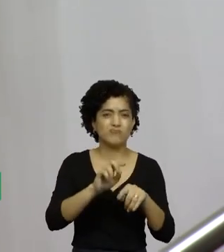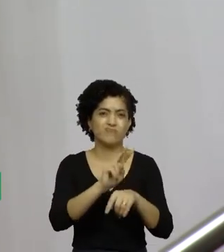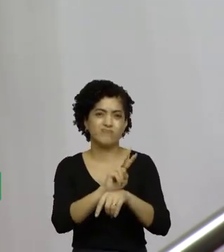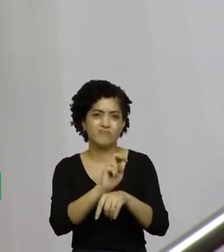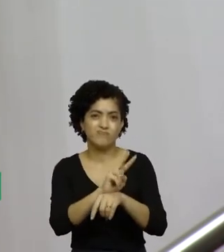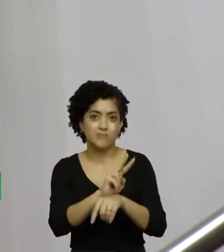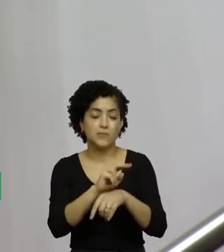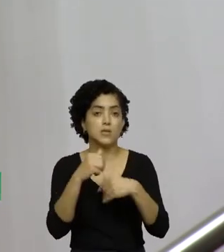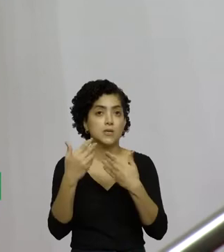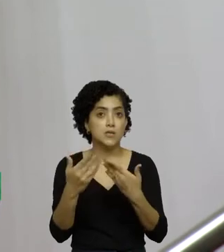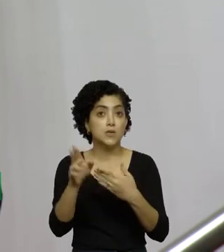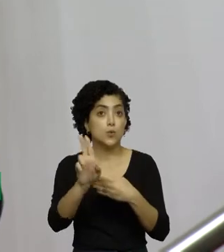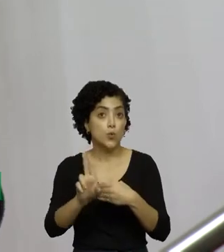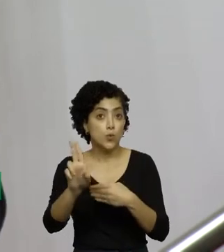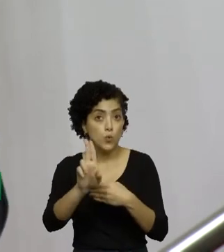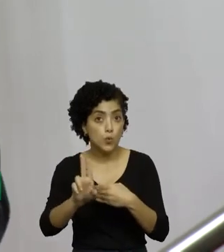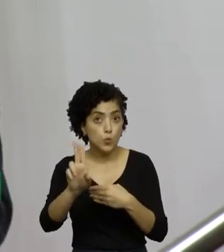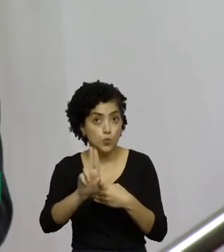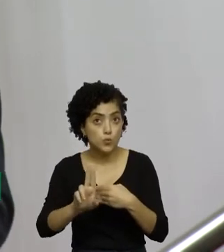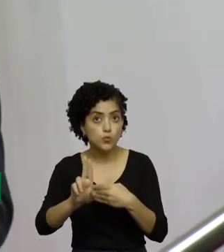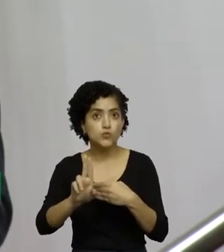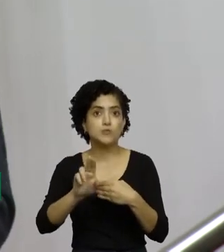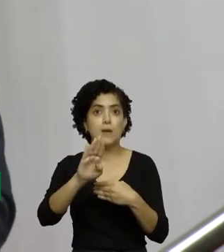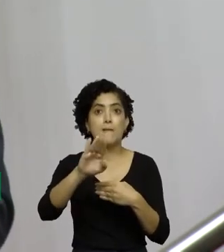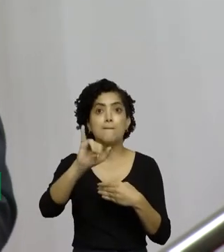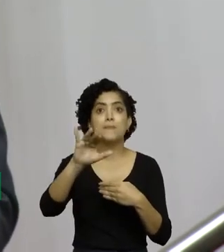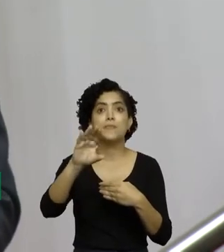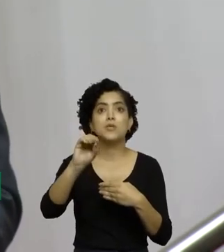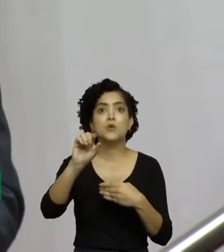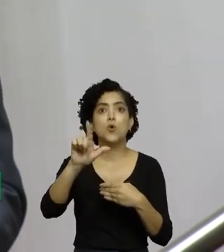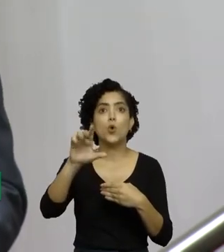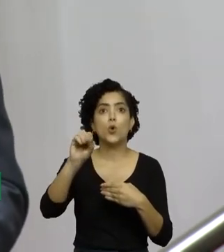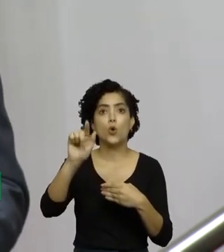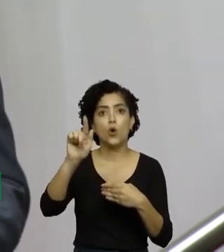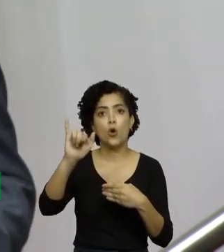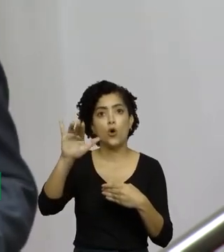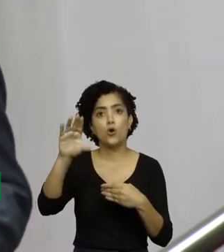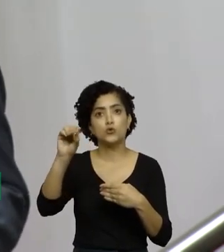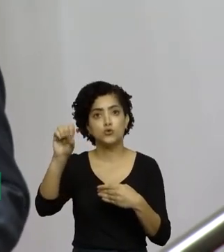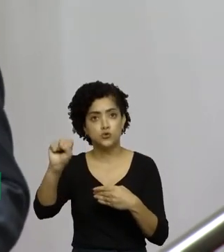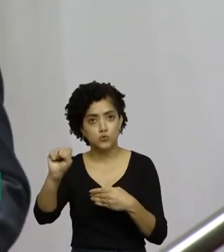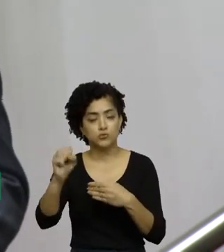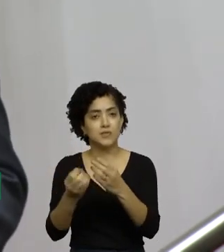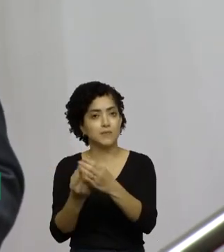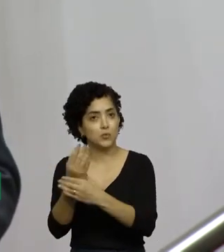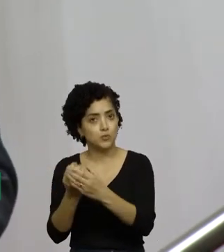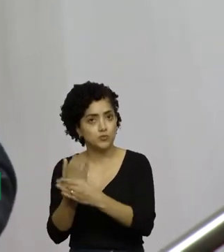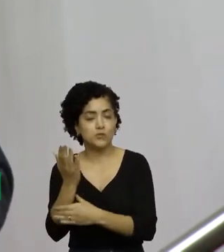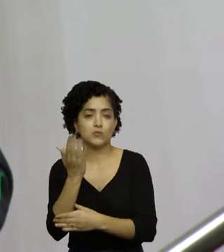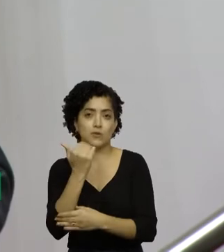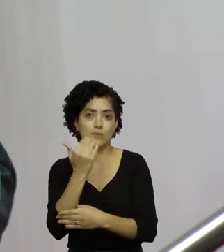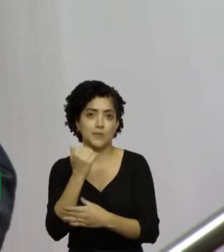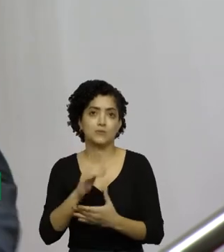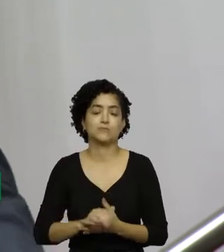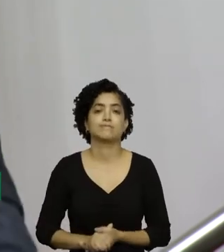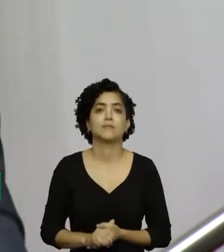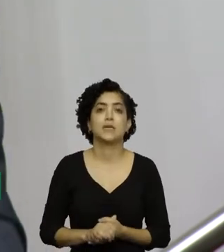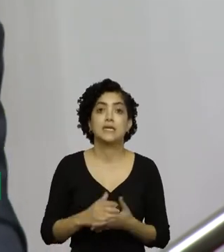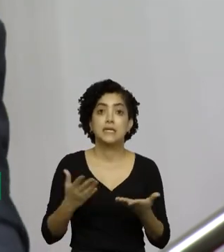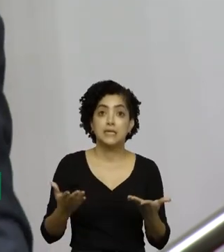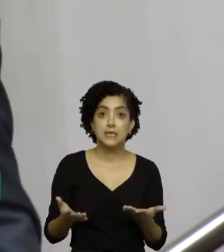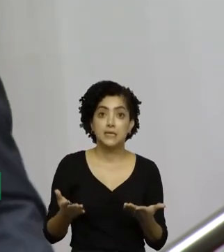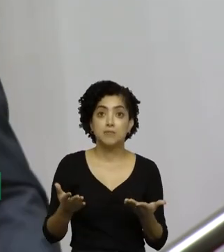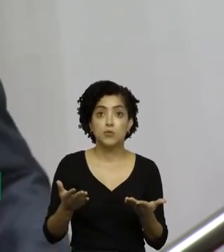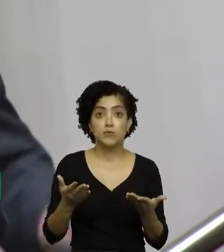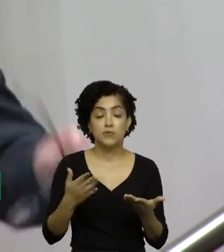para o uso dos produtos biológicos na produção do alimento saudável. E, por fim, eu gostaria